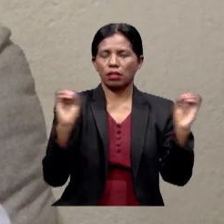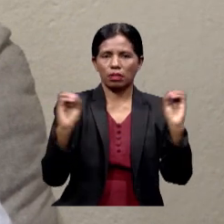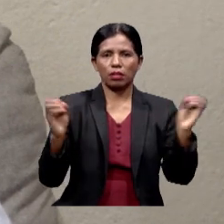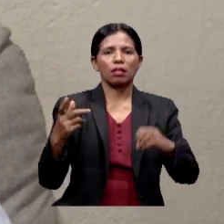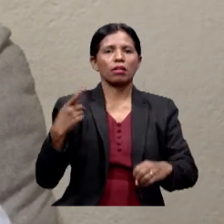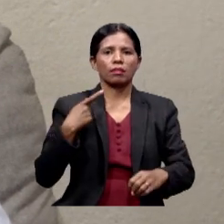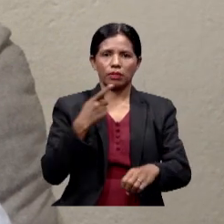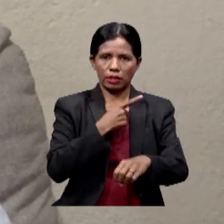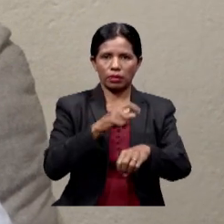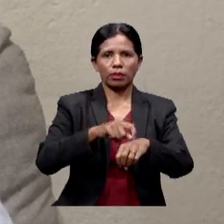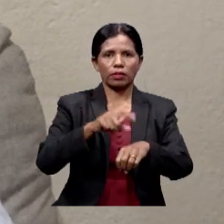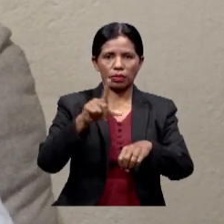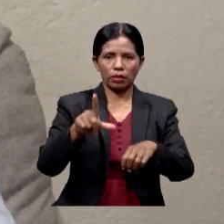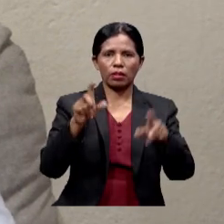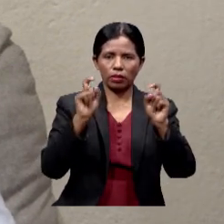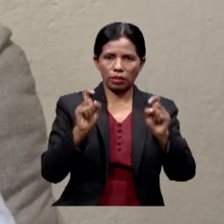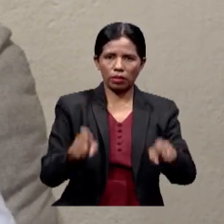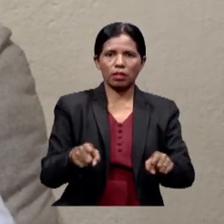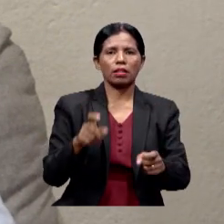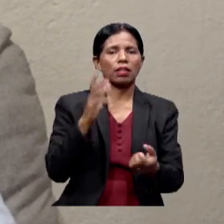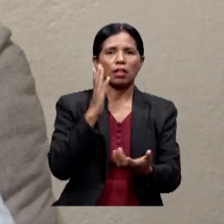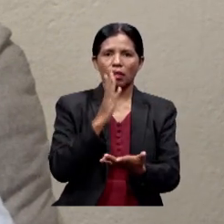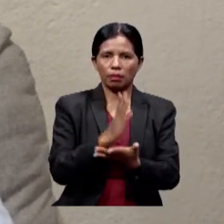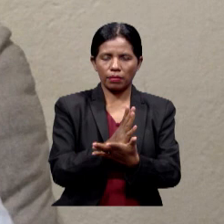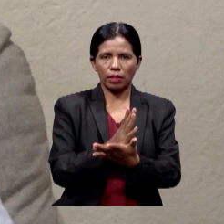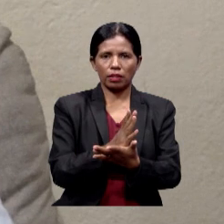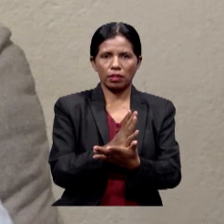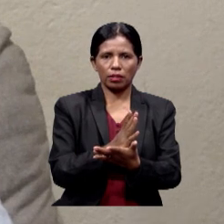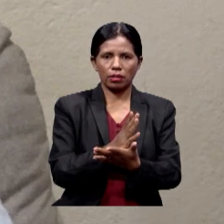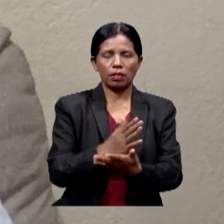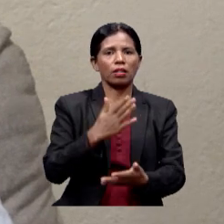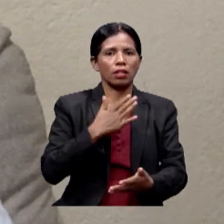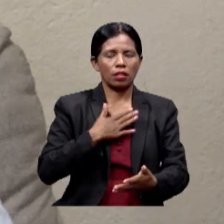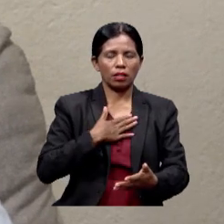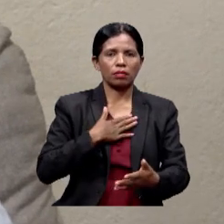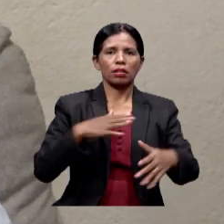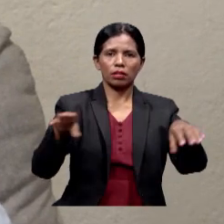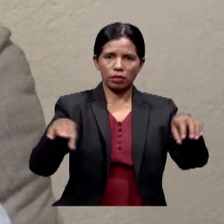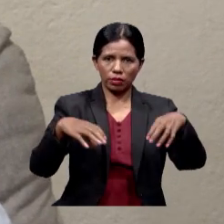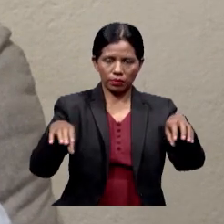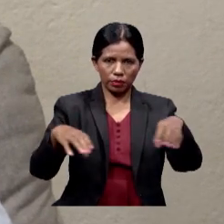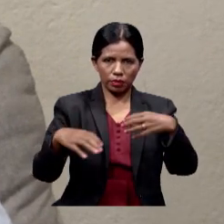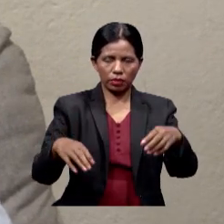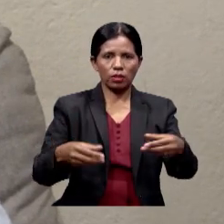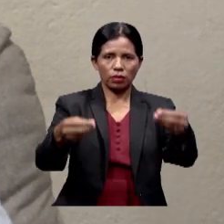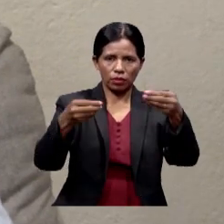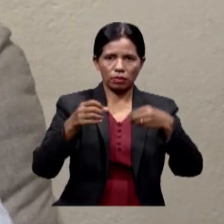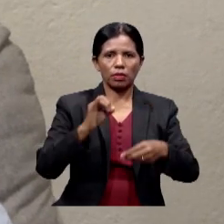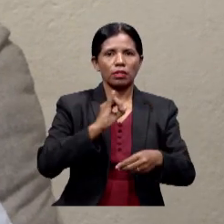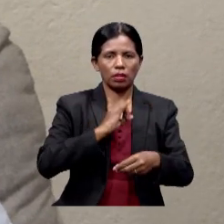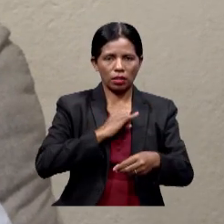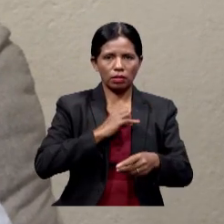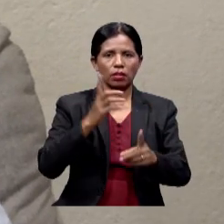parlamento nacional tem que hakotu kasesa mandato provisório neve atribui mahau e dia